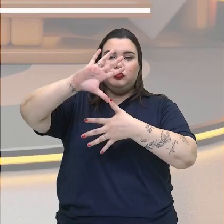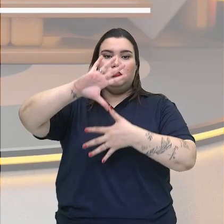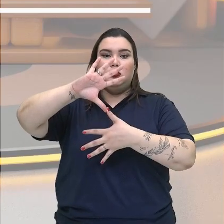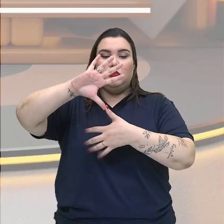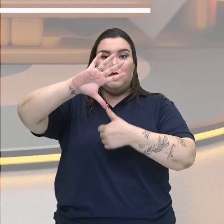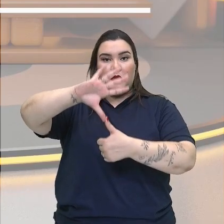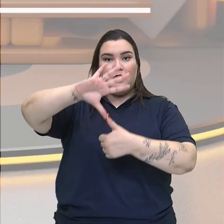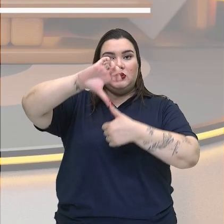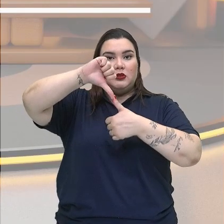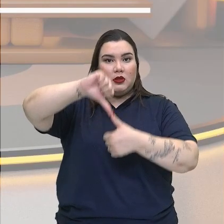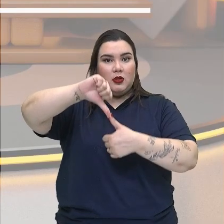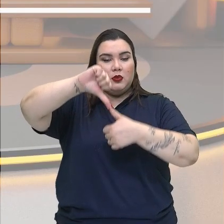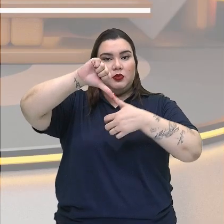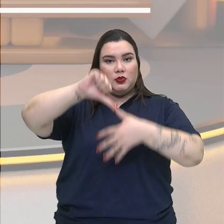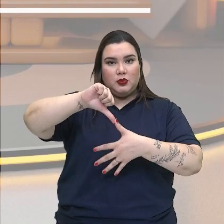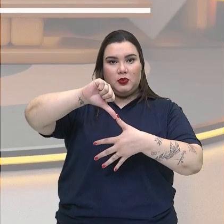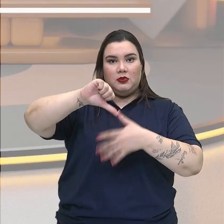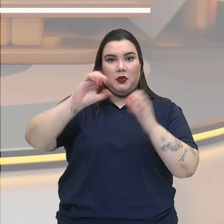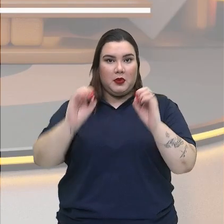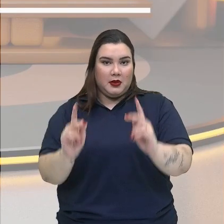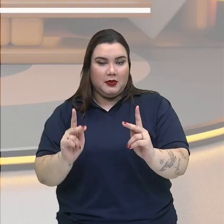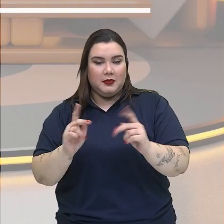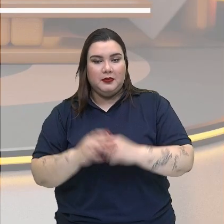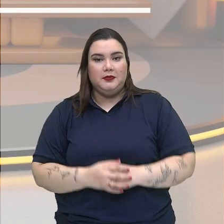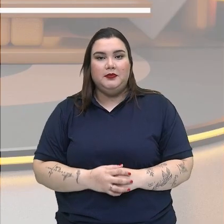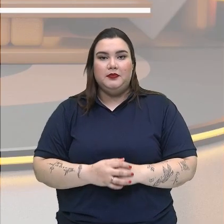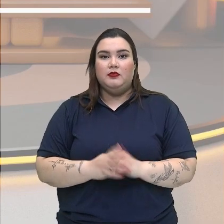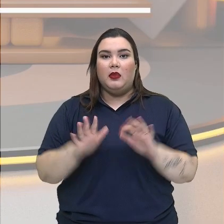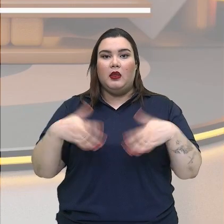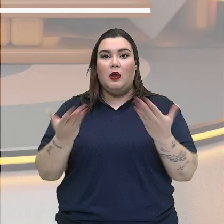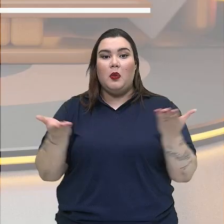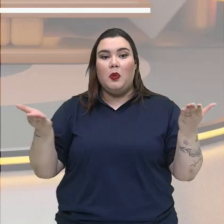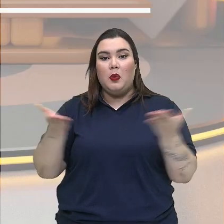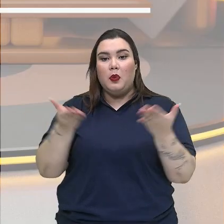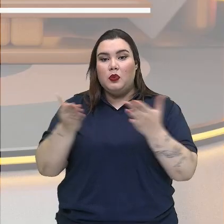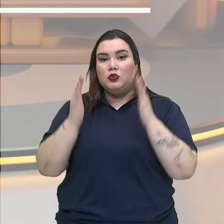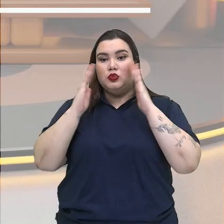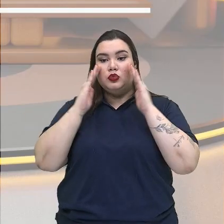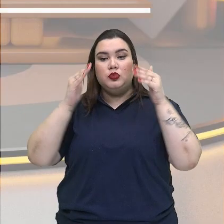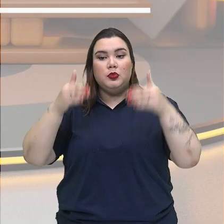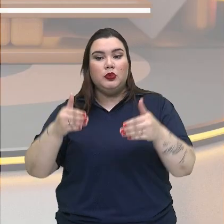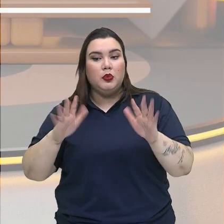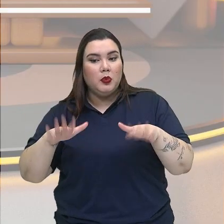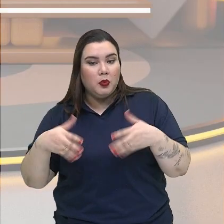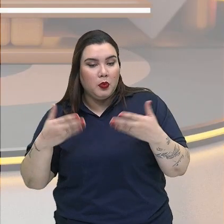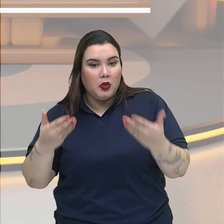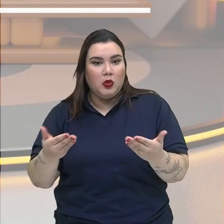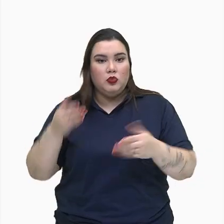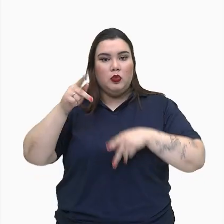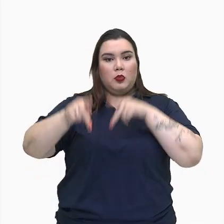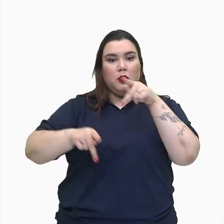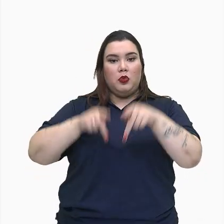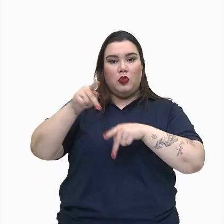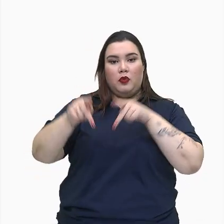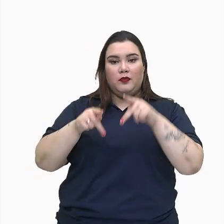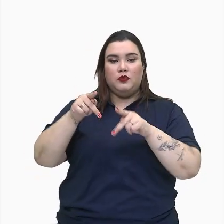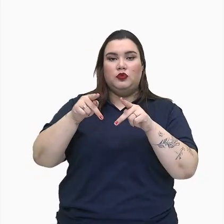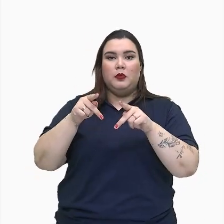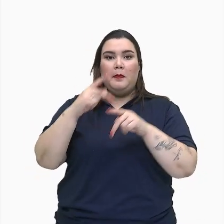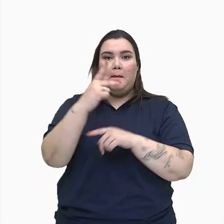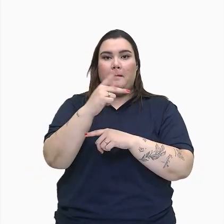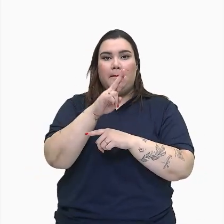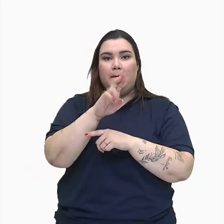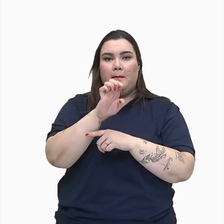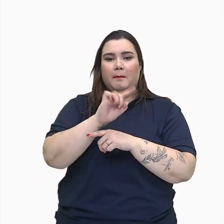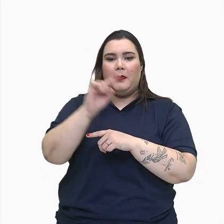norte, central e sul. E nós vamos falar especificamente aqui nesse momento um pouco sobre os povos pré-colombianos,